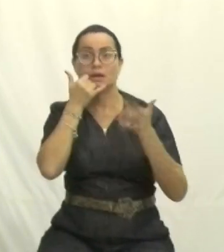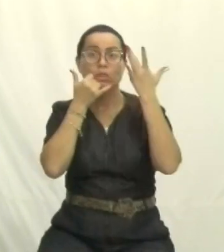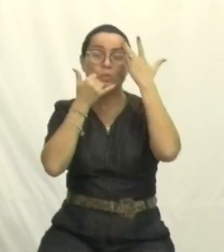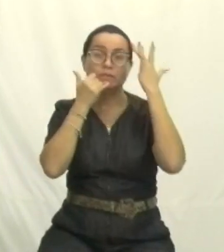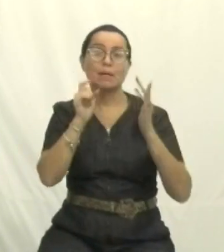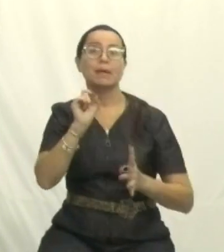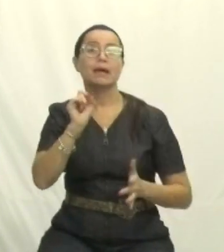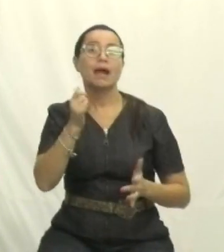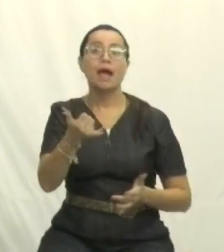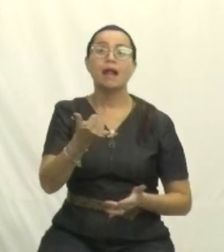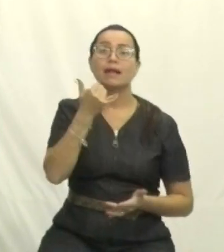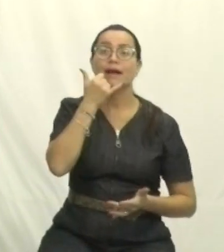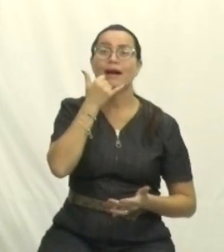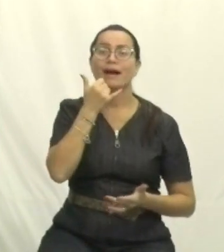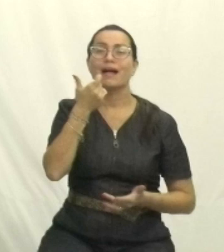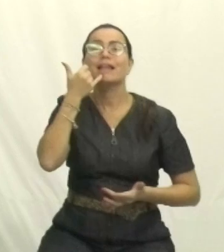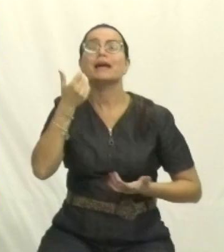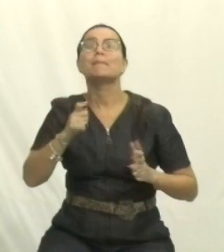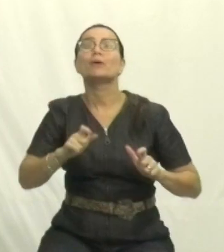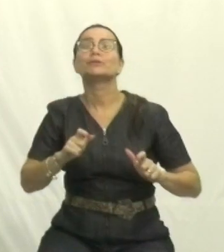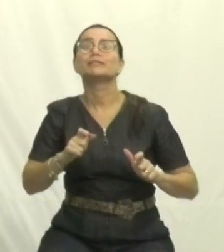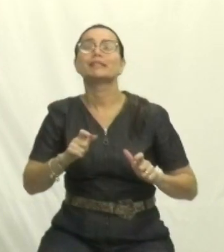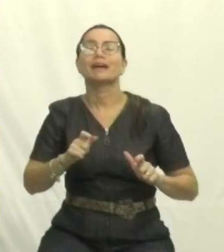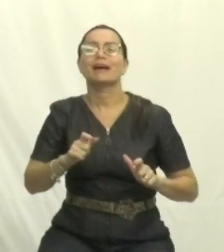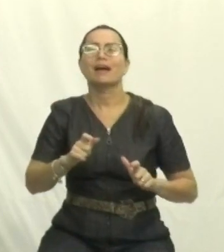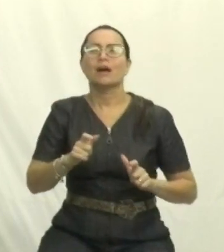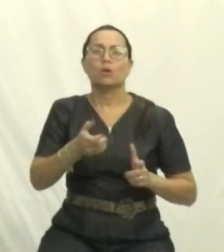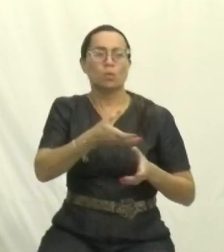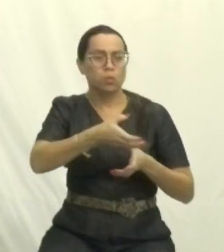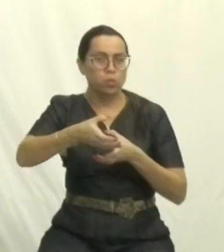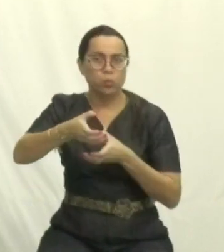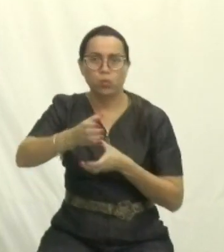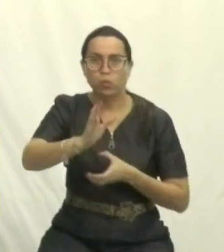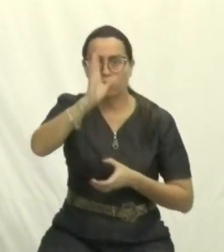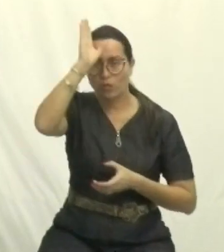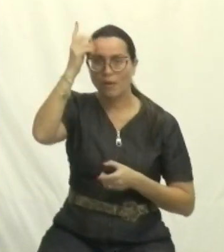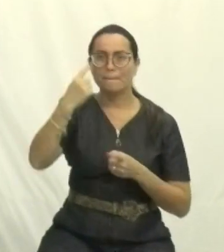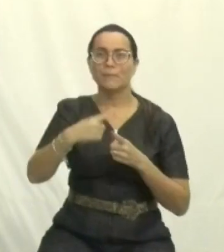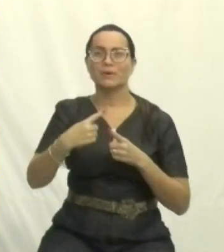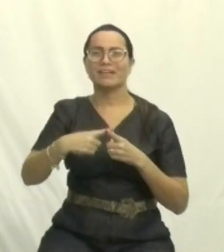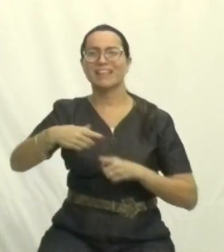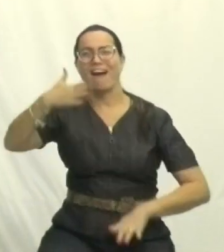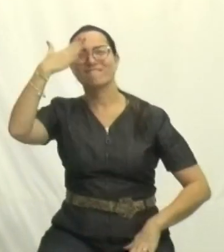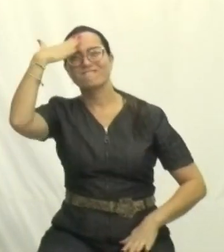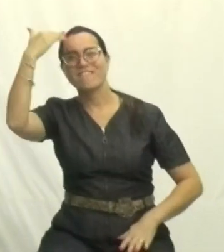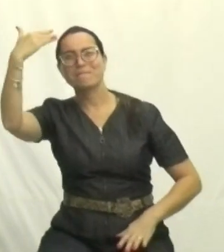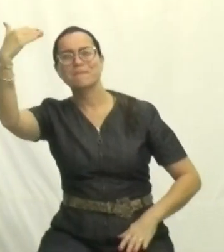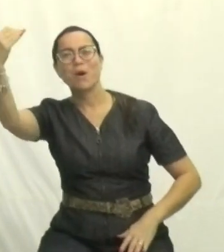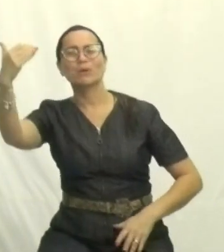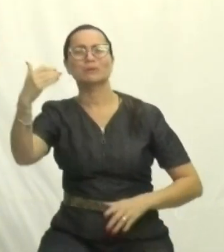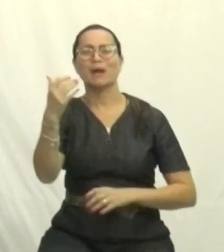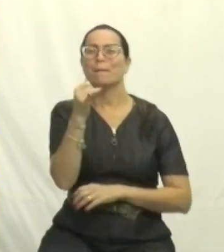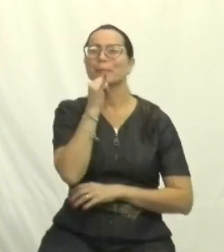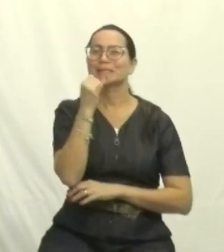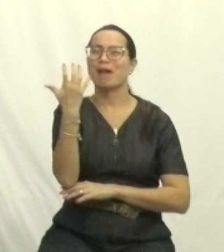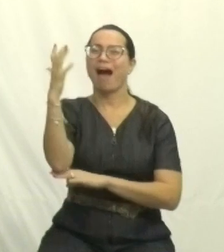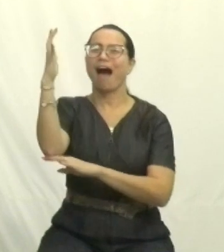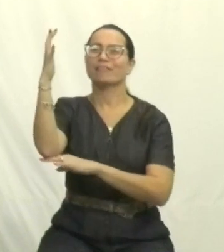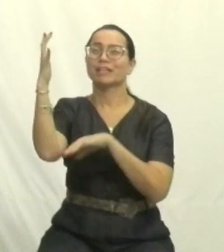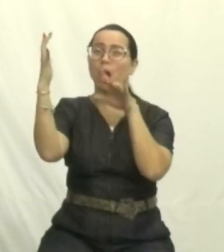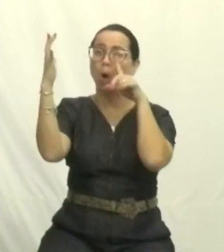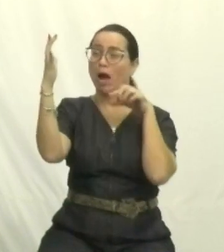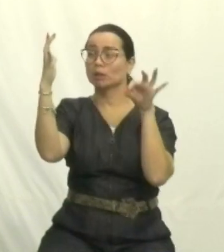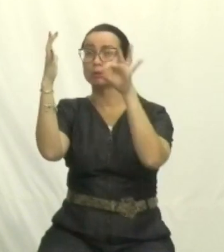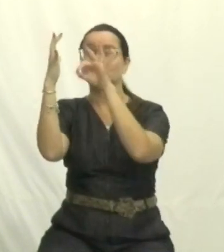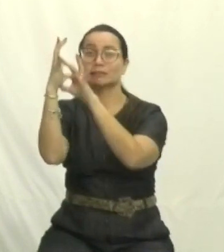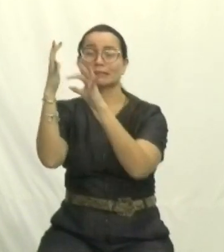ligam para o Corpo de Bombeiros, né? Porque vai desde o famigerado gatinho lá na árvore até ocorrências na água, na terra,